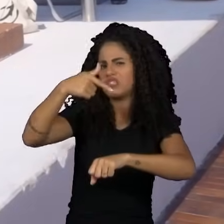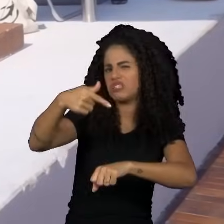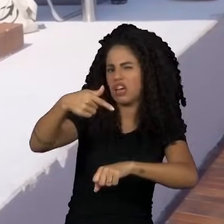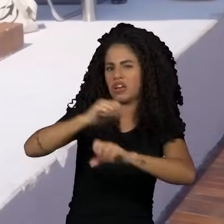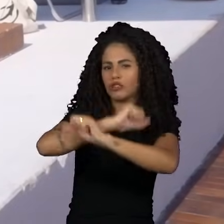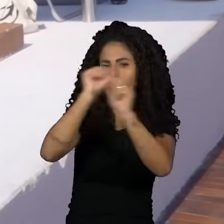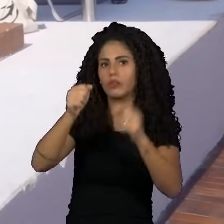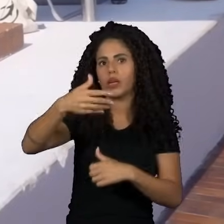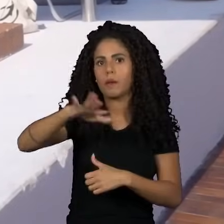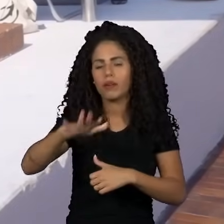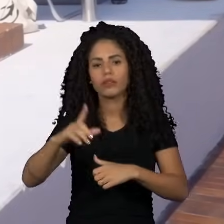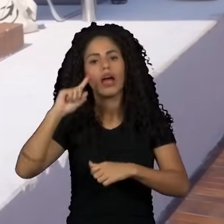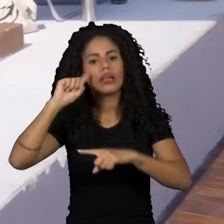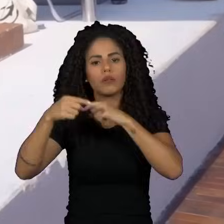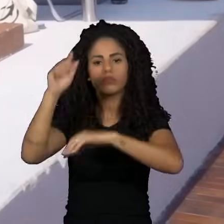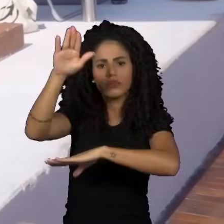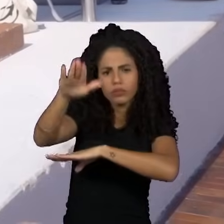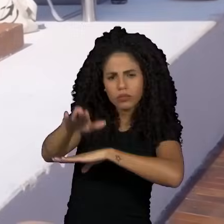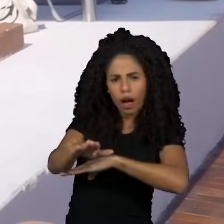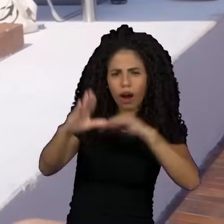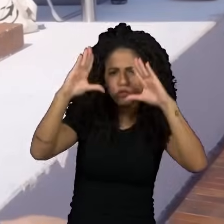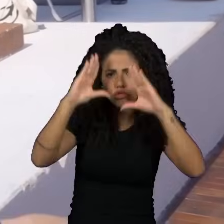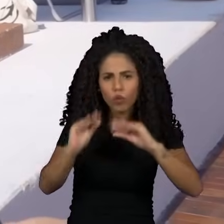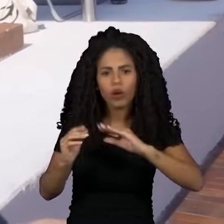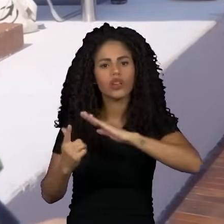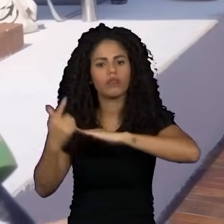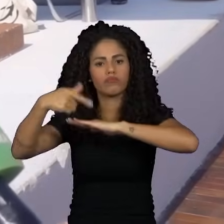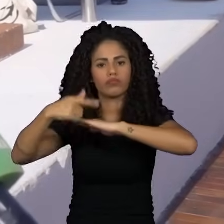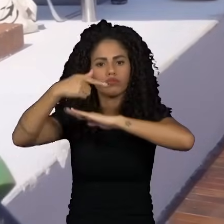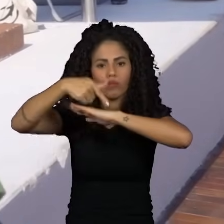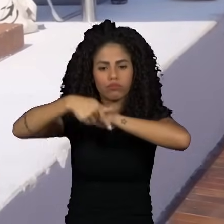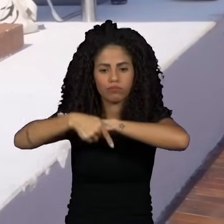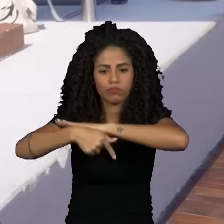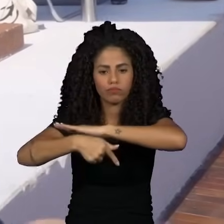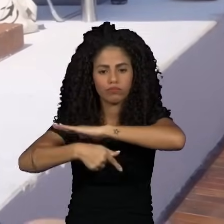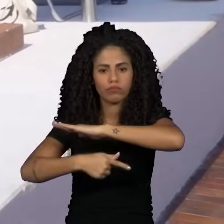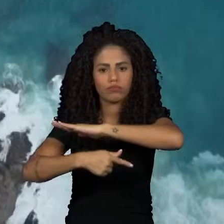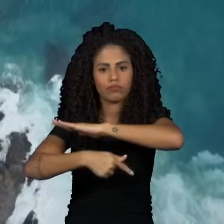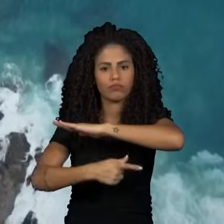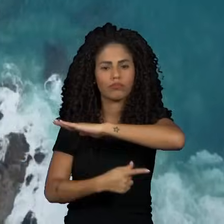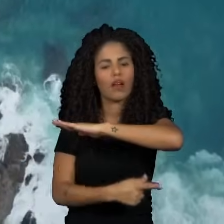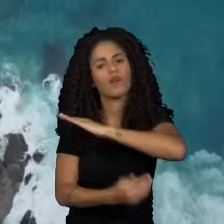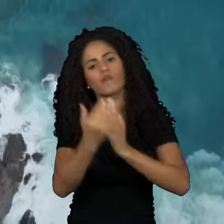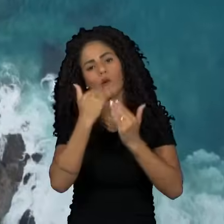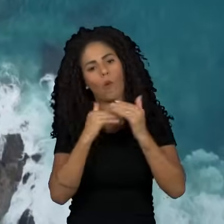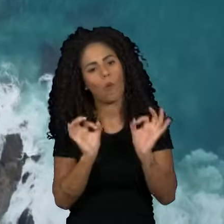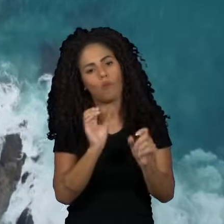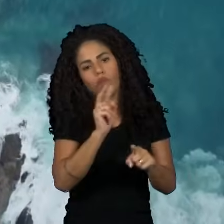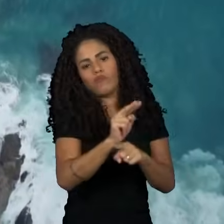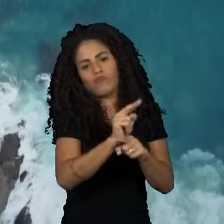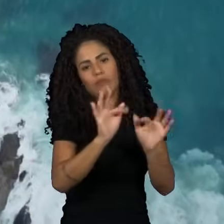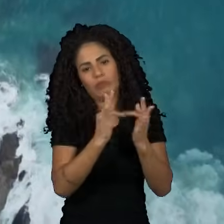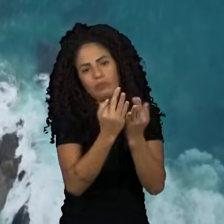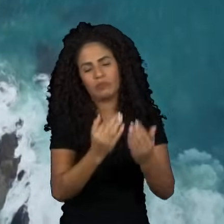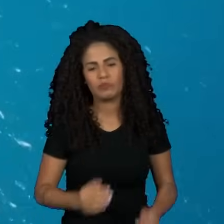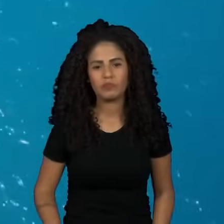então como começa a vir o final de tarde, à noite ele vai indo para as áreas de alimentação. Então ele funciona dessa forma.